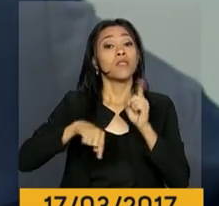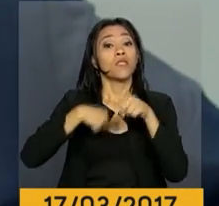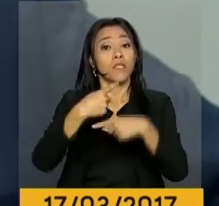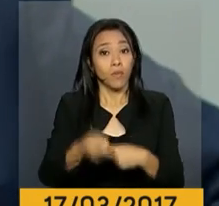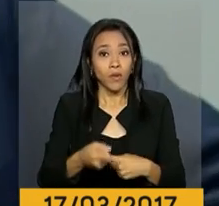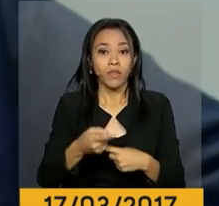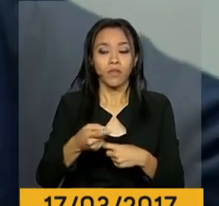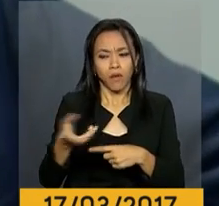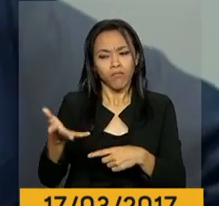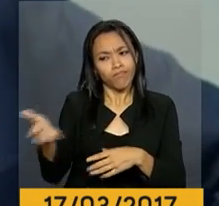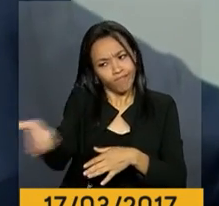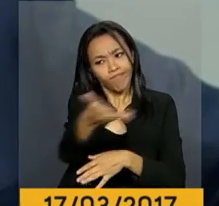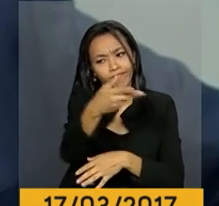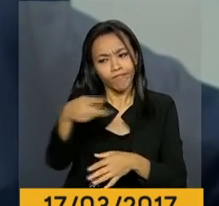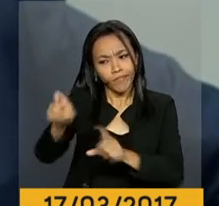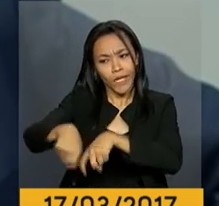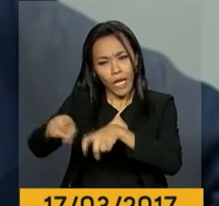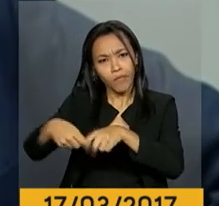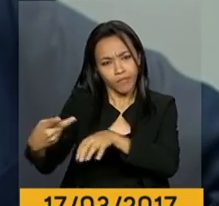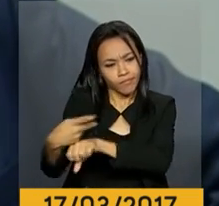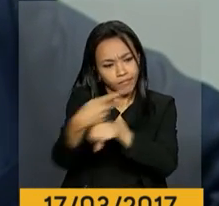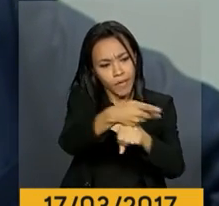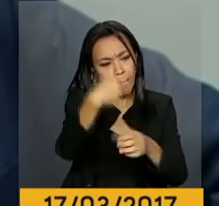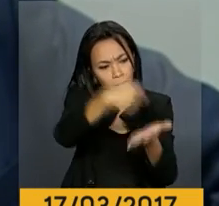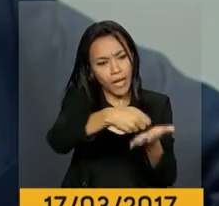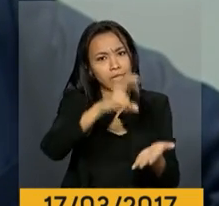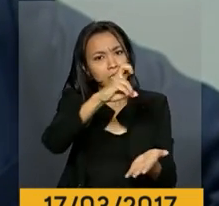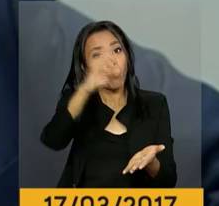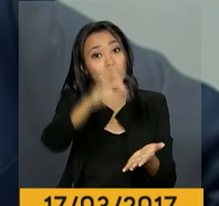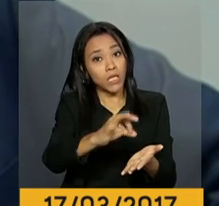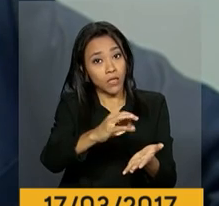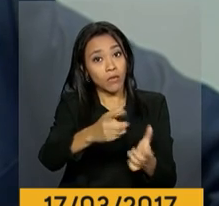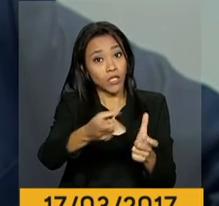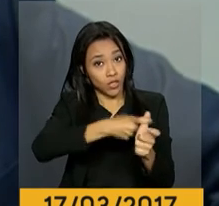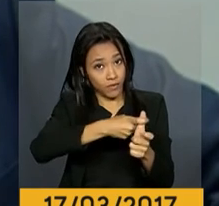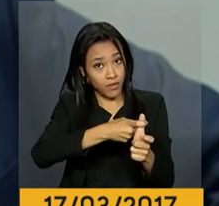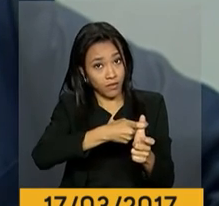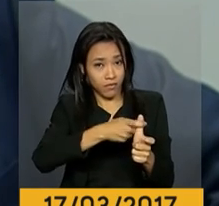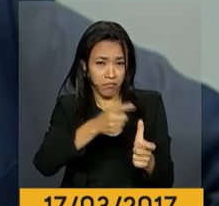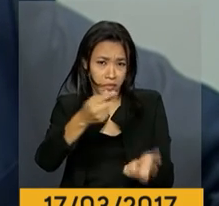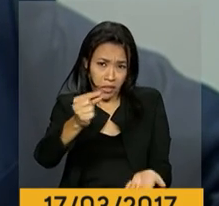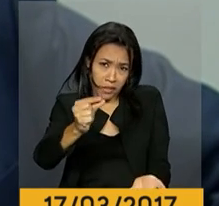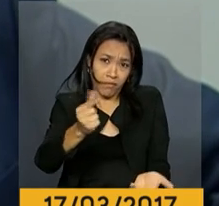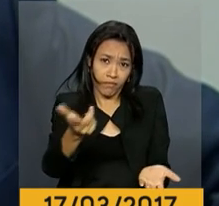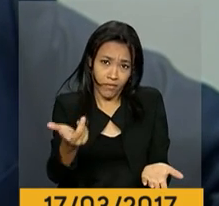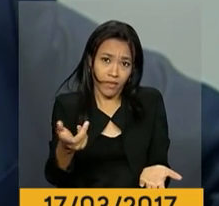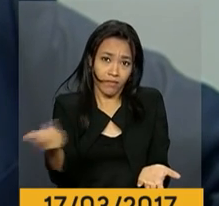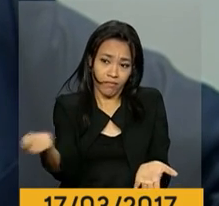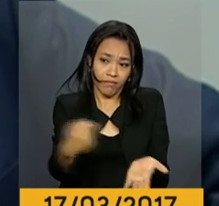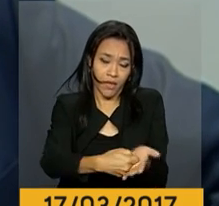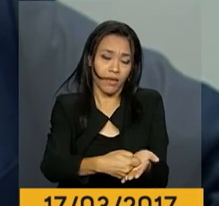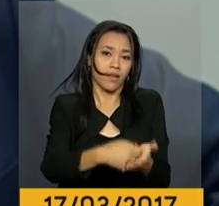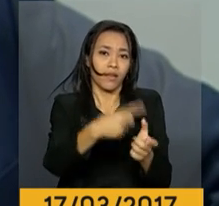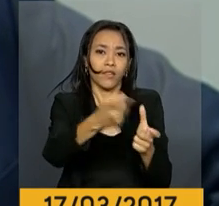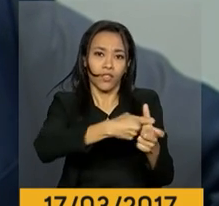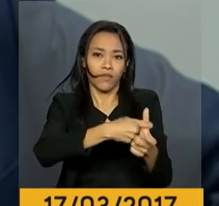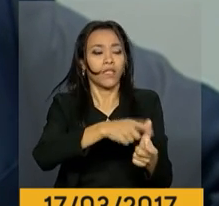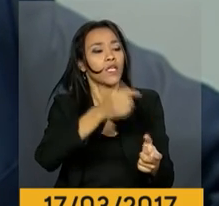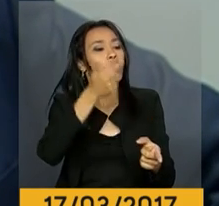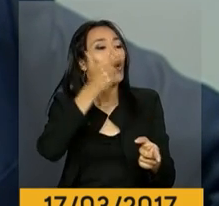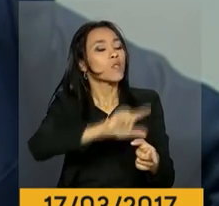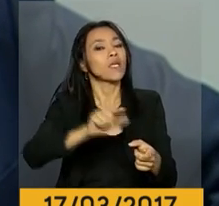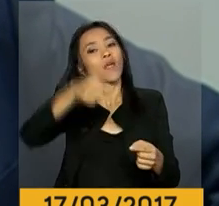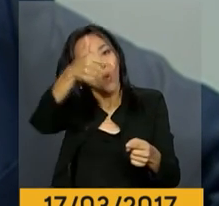convertida em lei, que permitiu que o sujeito vá lá, paga 5% do débito, são débitos pequenos, naturalmente, no conjunto geral, e